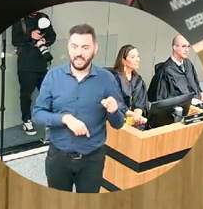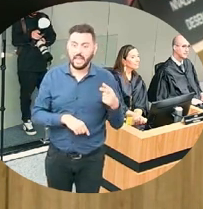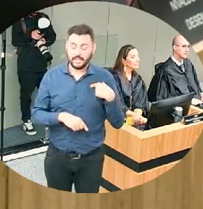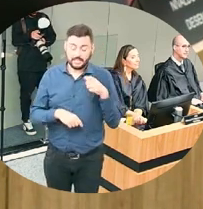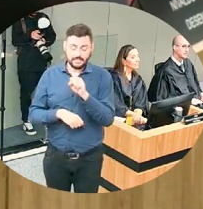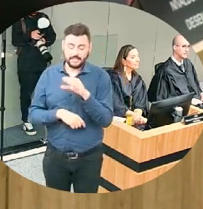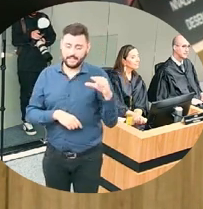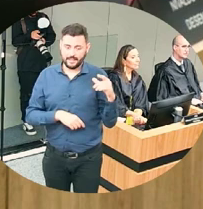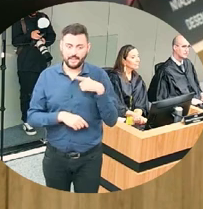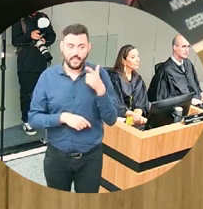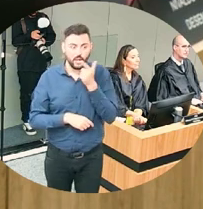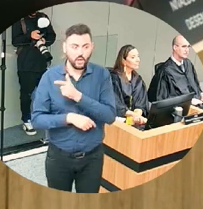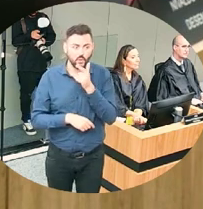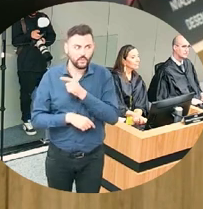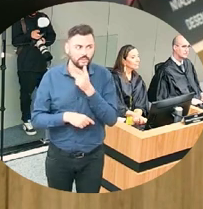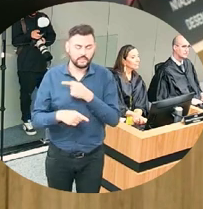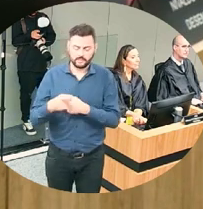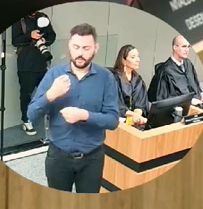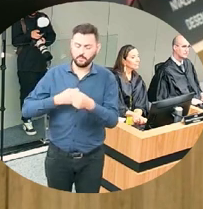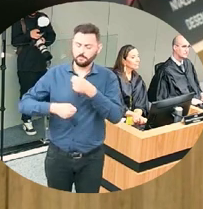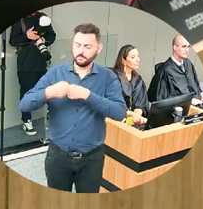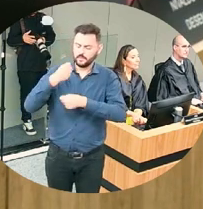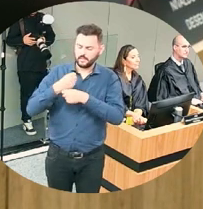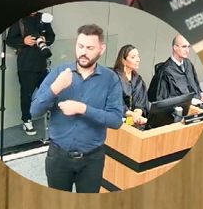promovido a Juiz titular em